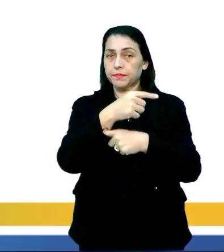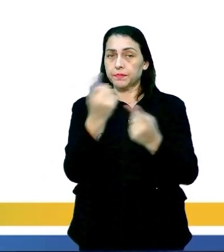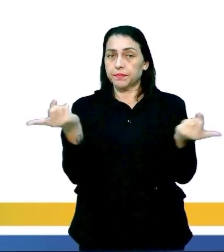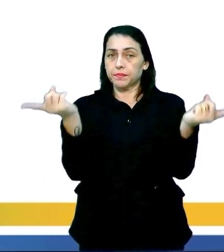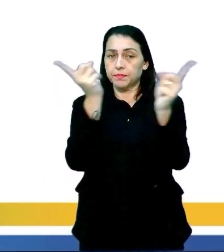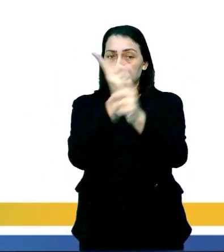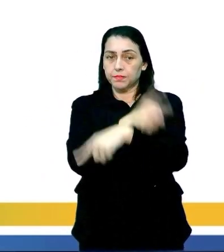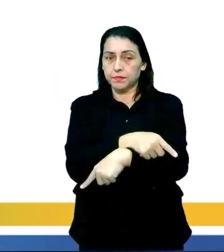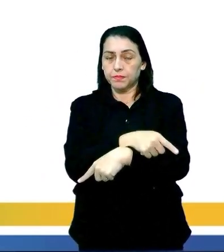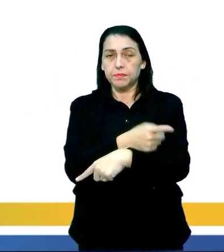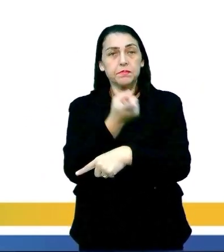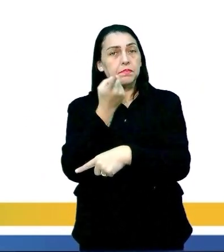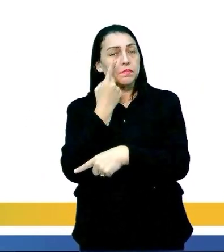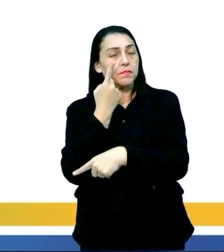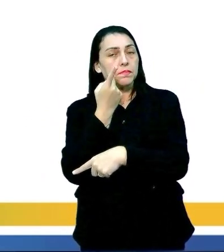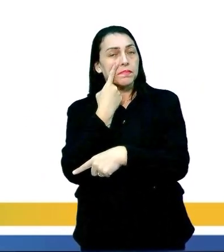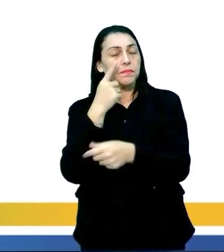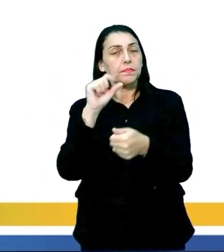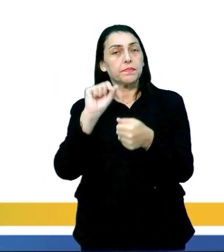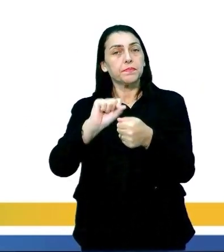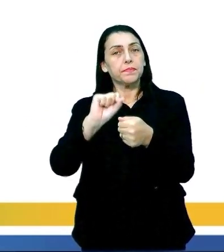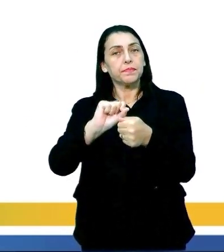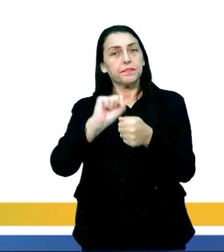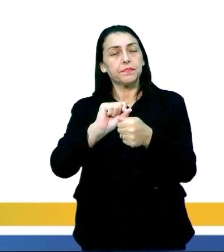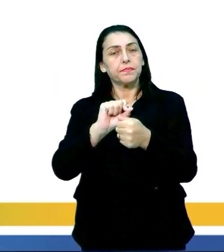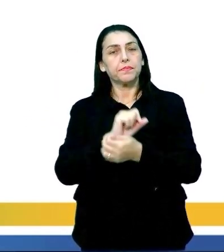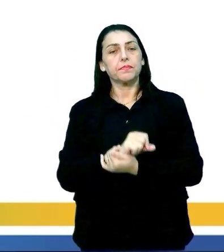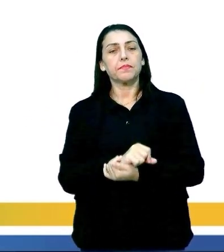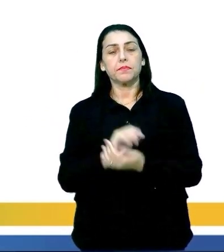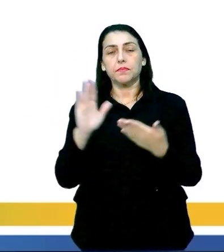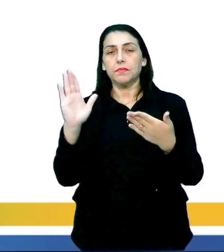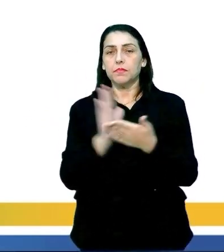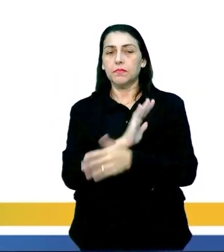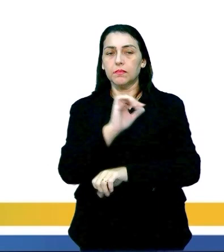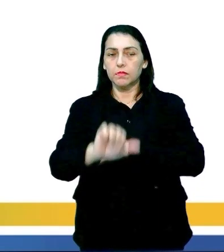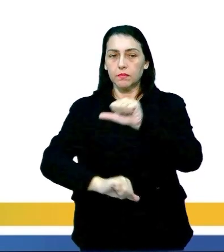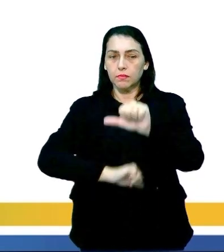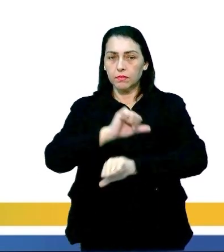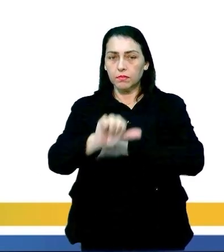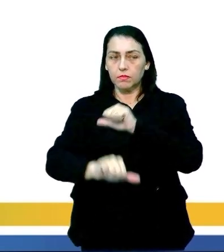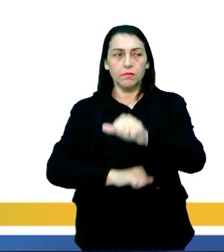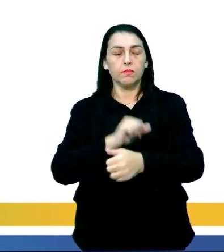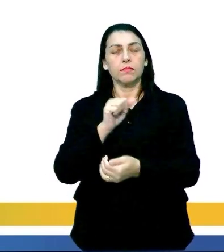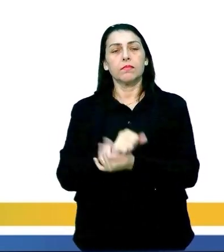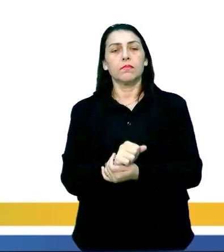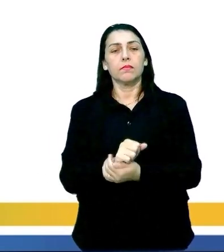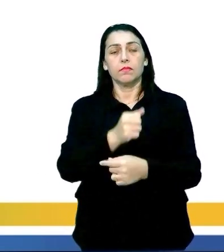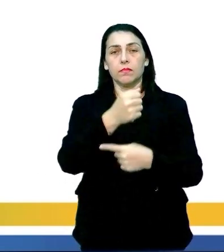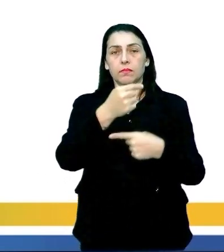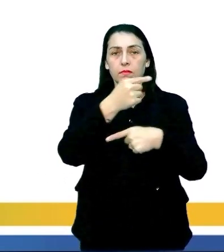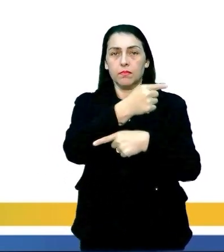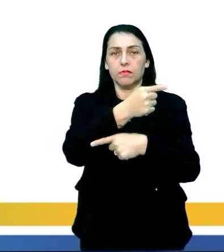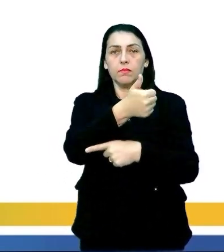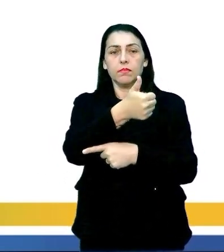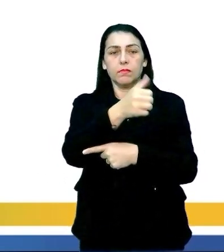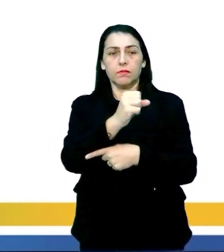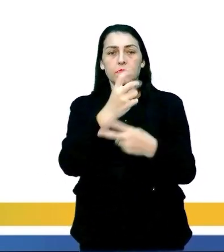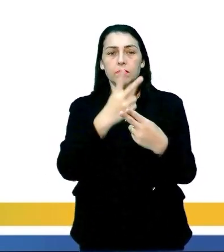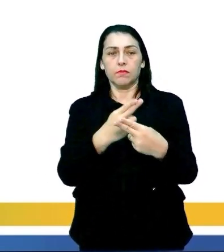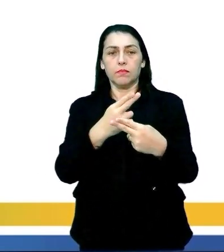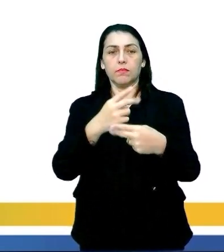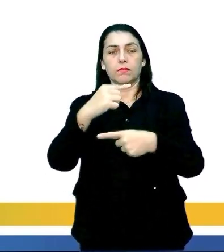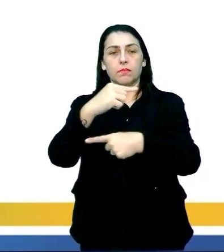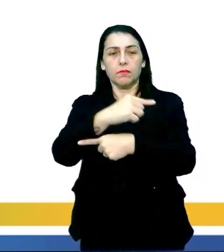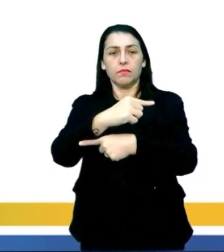Trocando de lugar aí, ó, observa que nós vamos fazer algumas alterações. Então, vai ficar menos 18 é igual